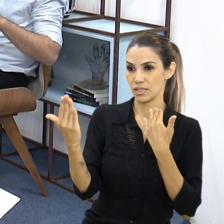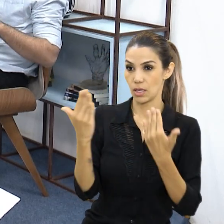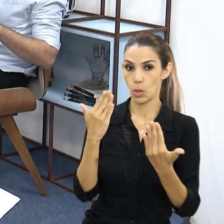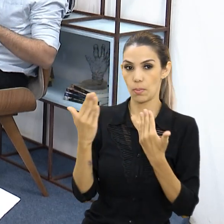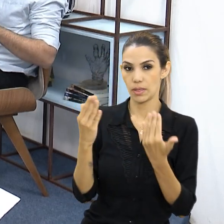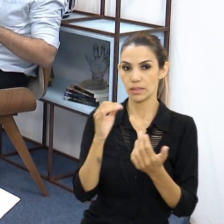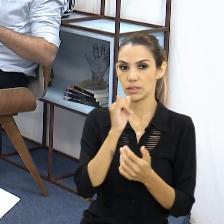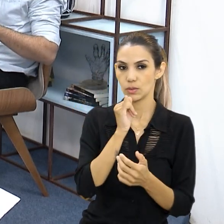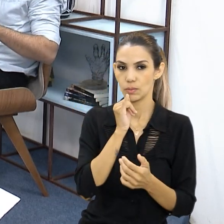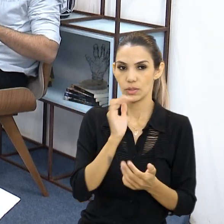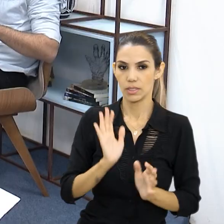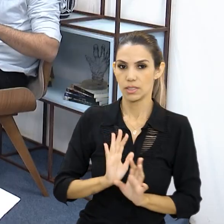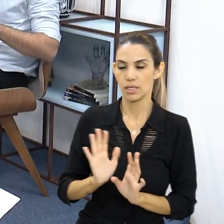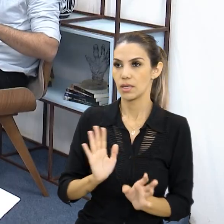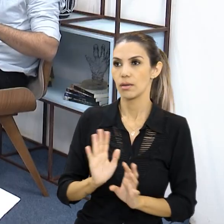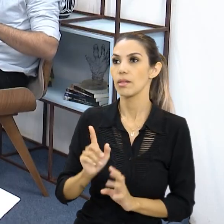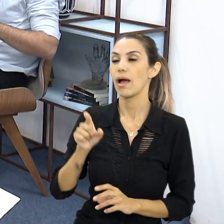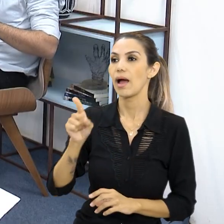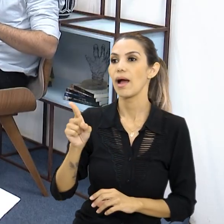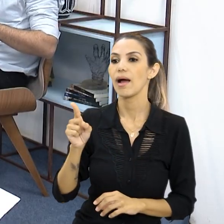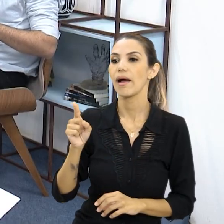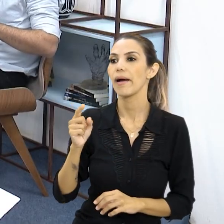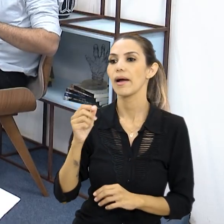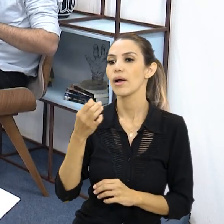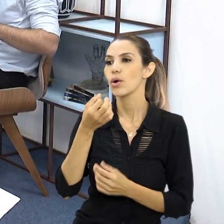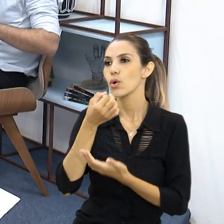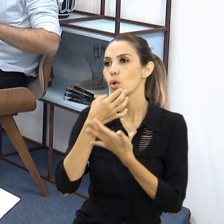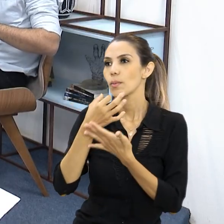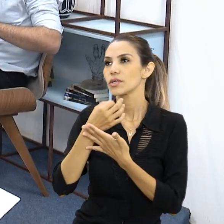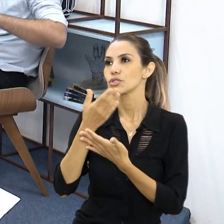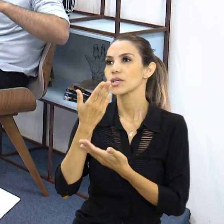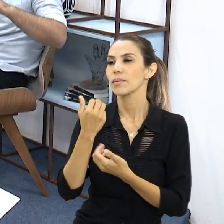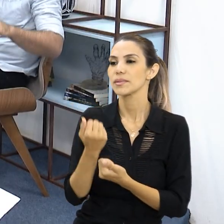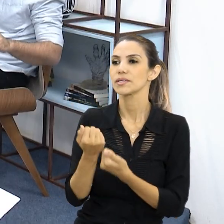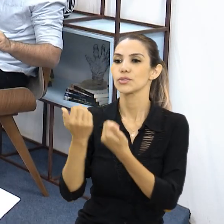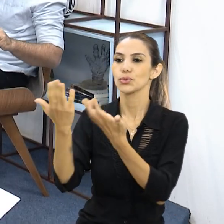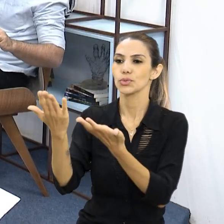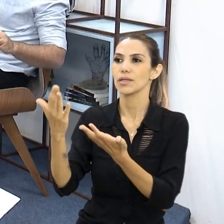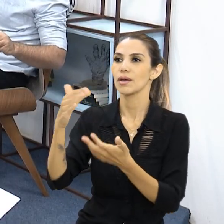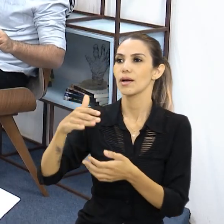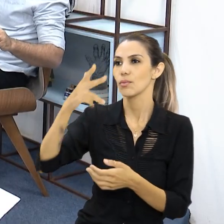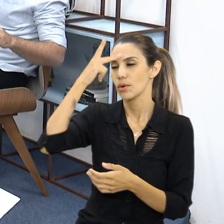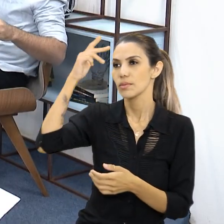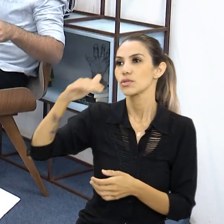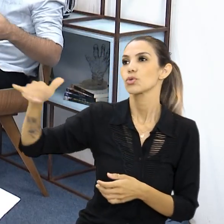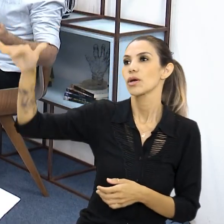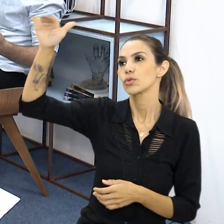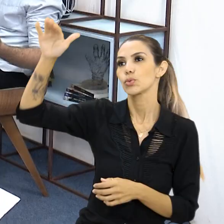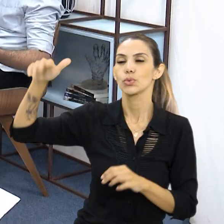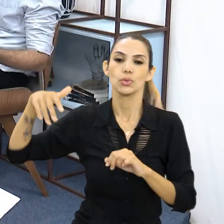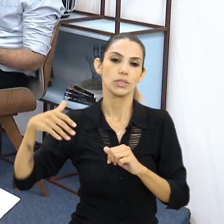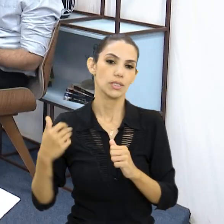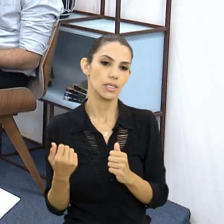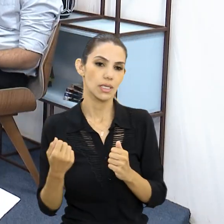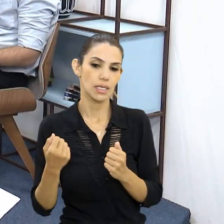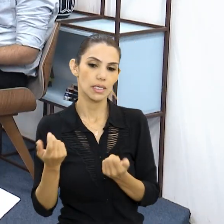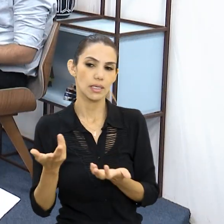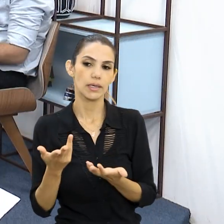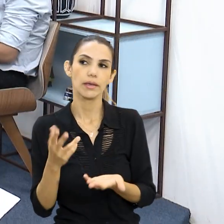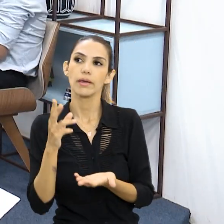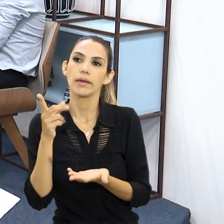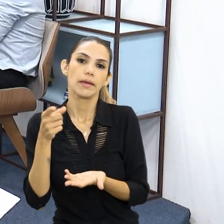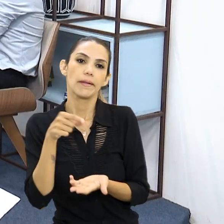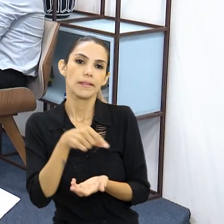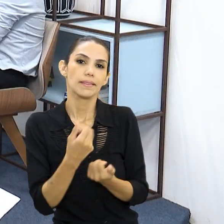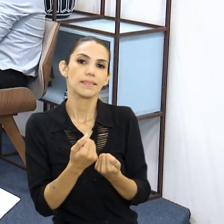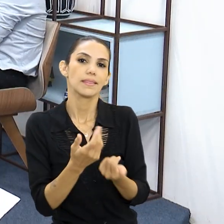não é correlacionando o uso de adulto, por exemplo, para um animal de grande porte e o uso em pequena quantidade